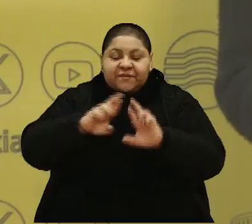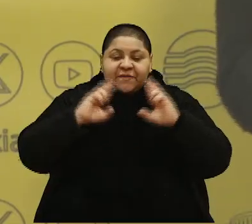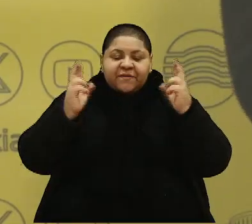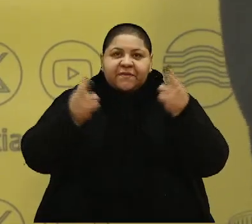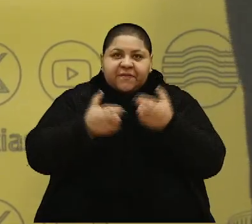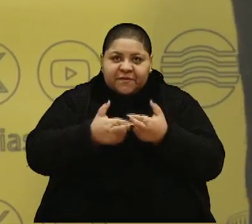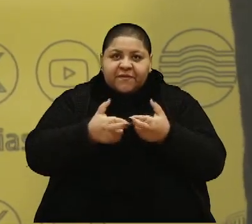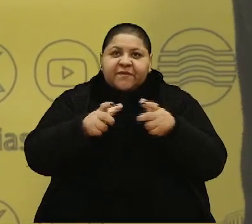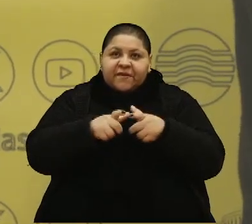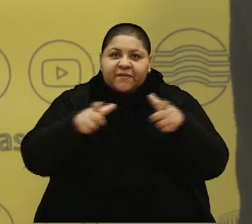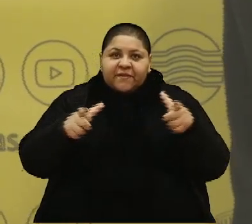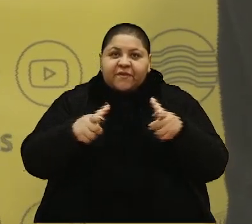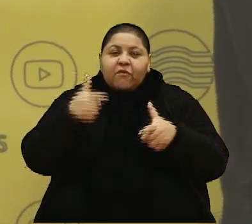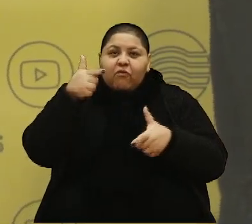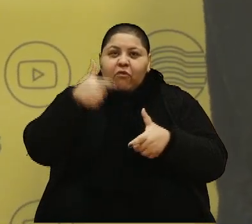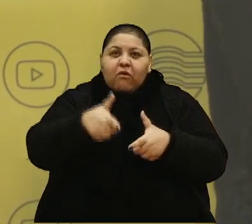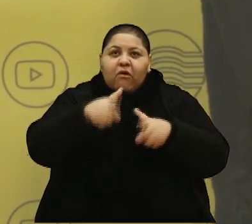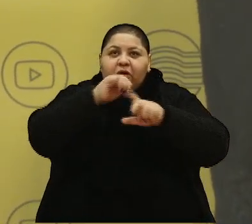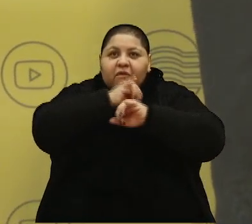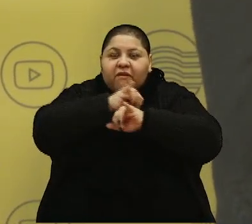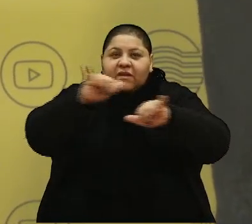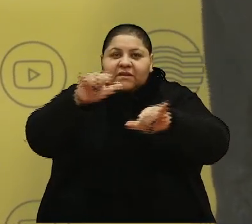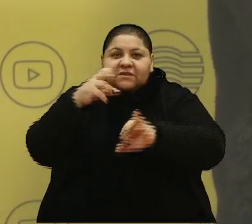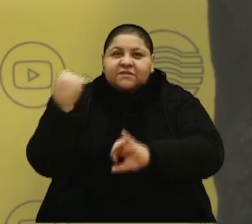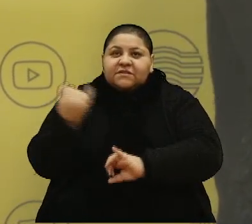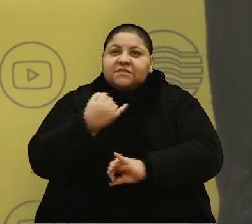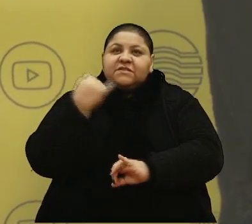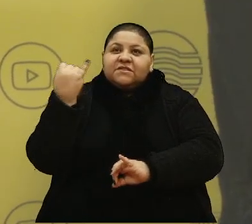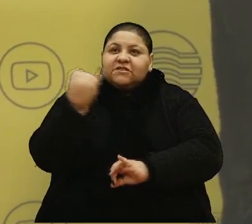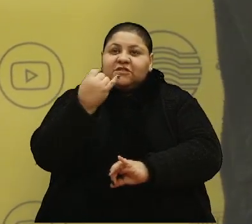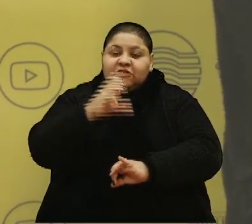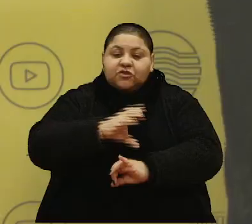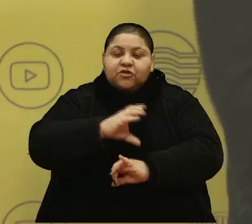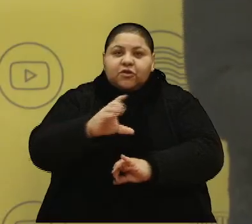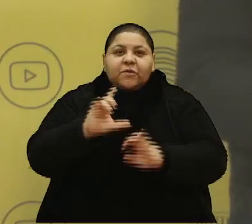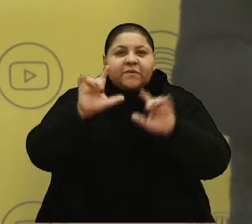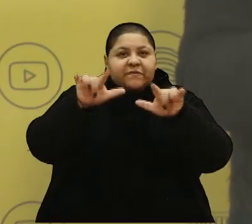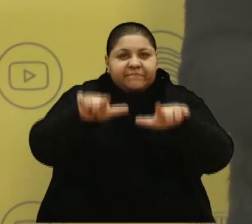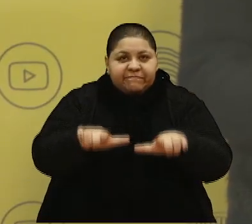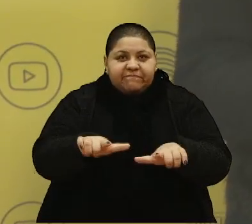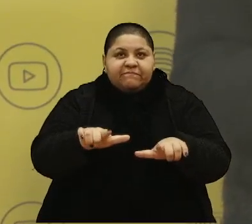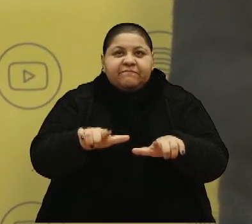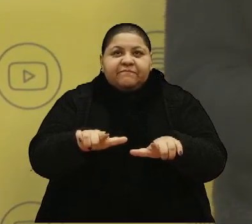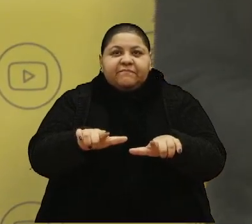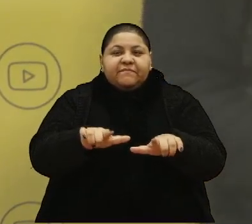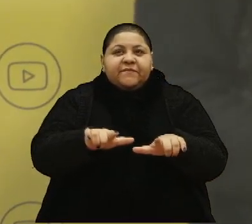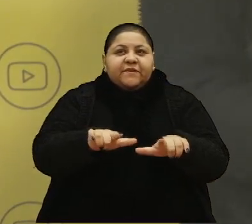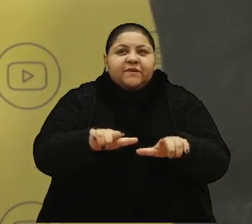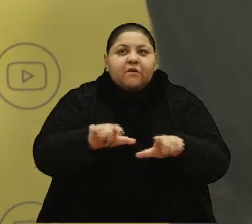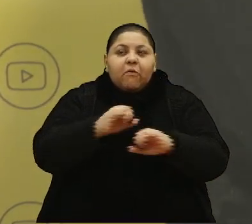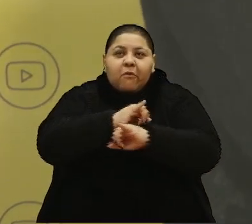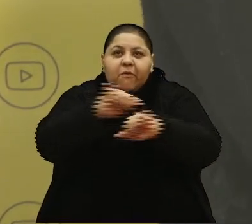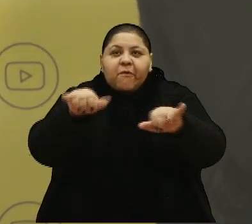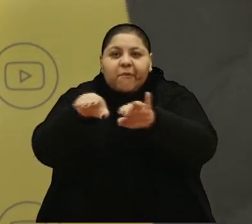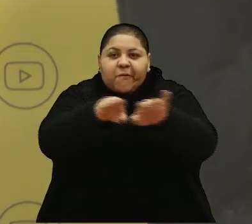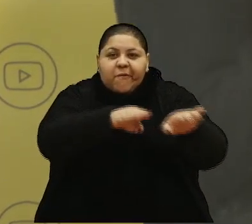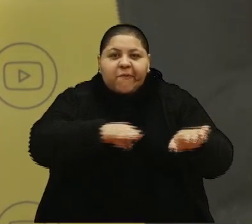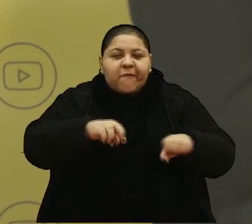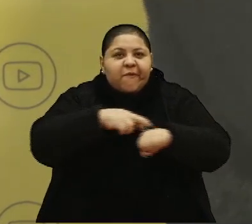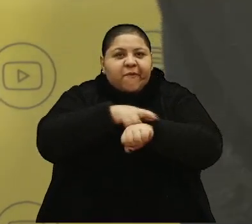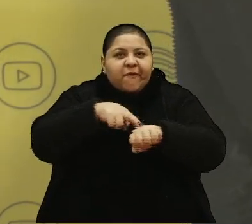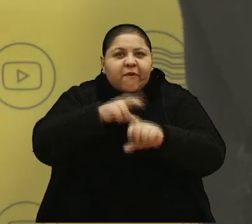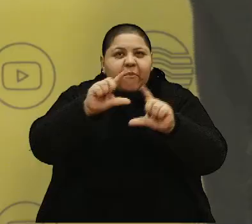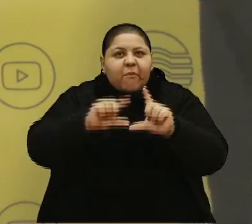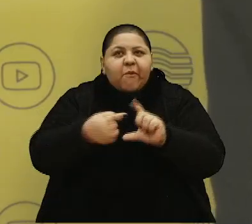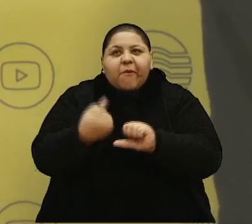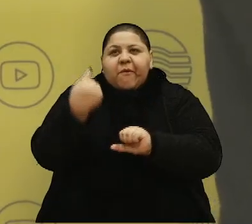expediente. O senhor repercutiu a importância de uma coordenadoria, a Coordenadoria de Promoção da Igualdade Racial, que o senhor, até pouco tempo